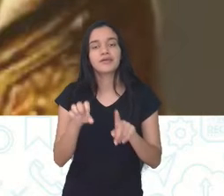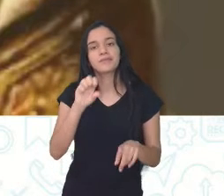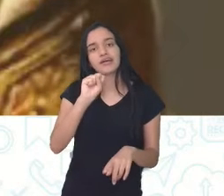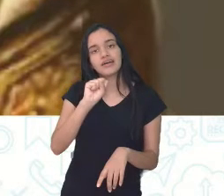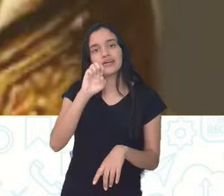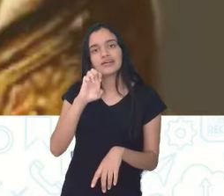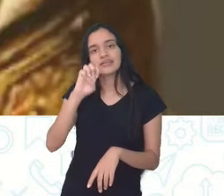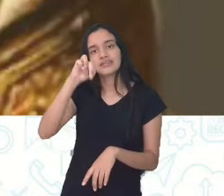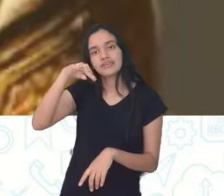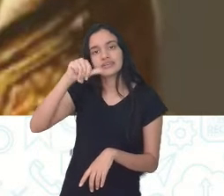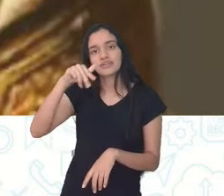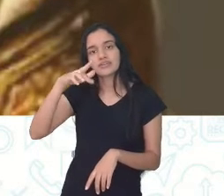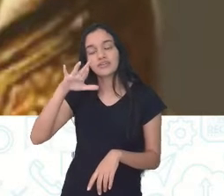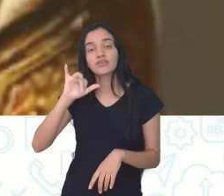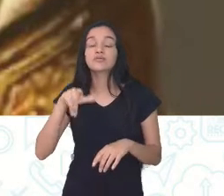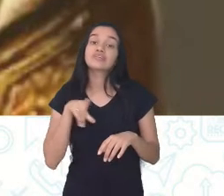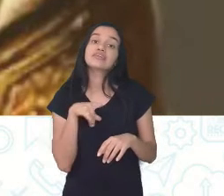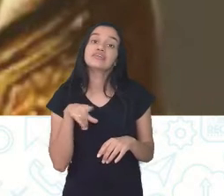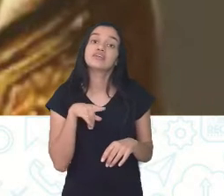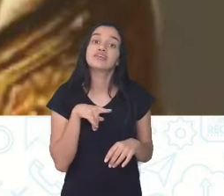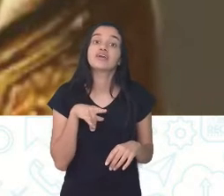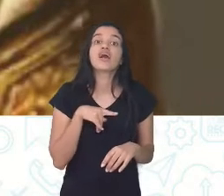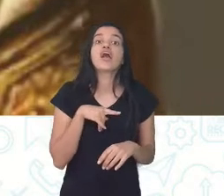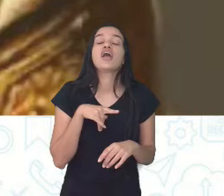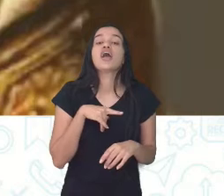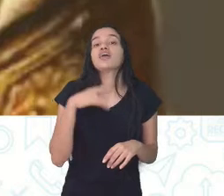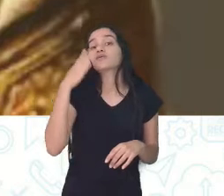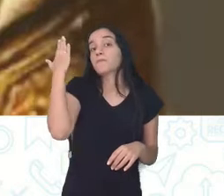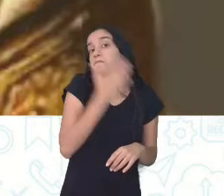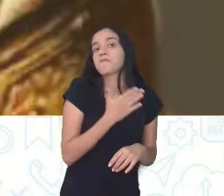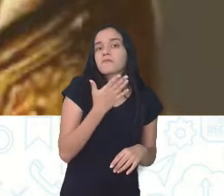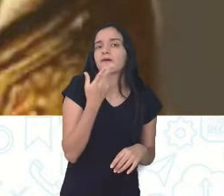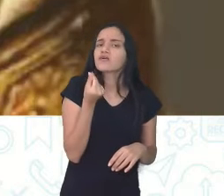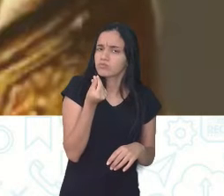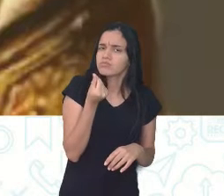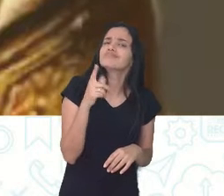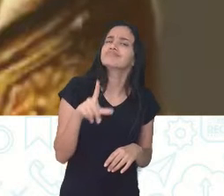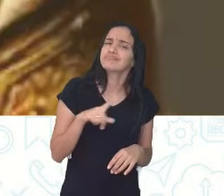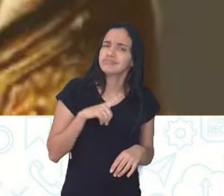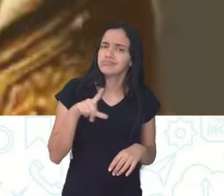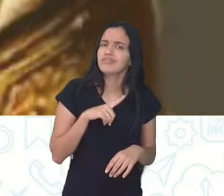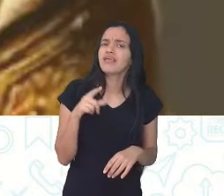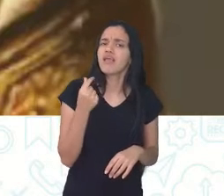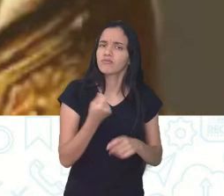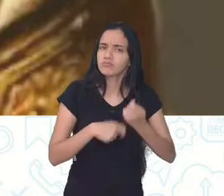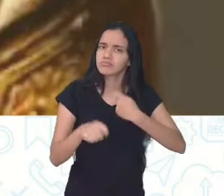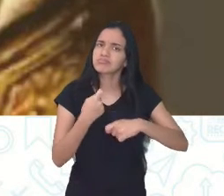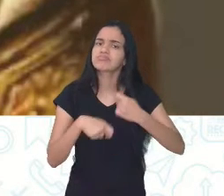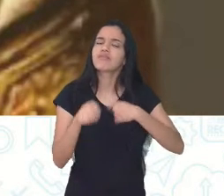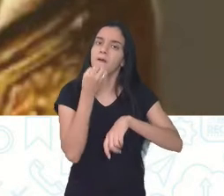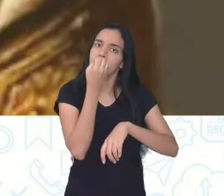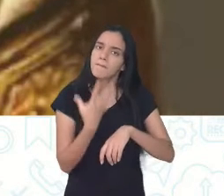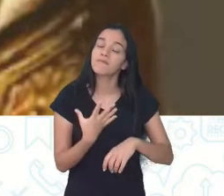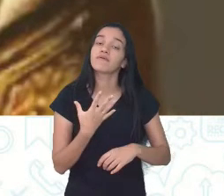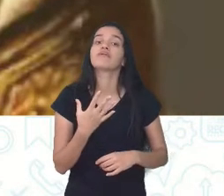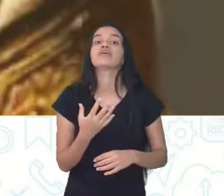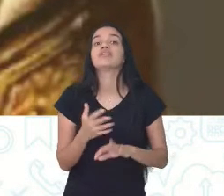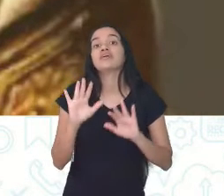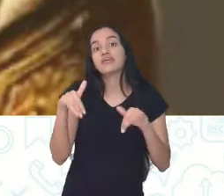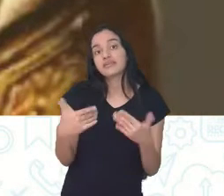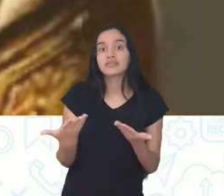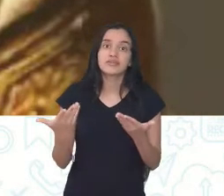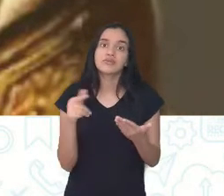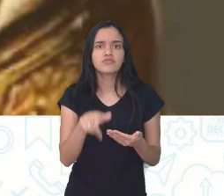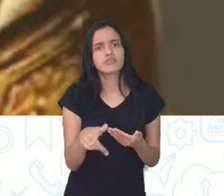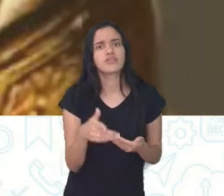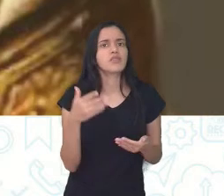Então, assim, você tinha que comprovar que tinha um dinheiro, né, que tinha uma condição econômica boa para poder se candidatar. Então,